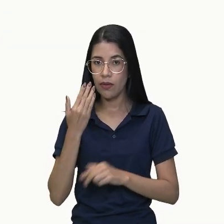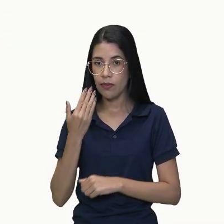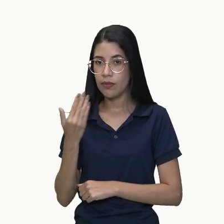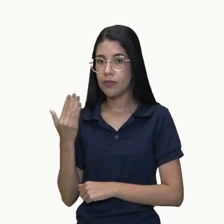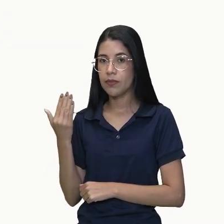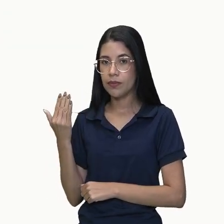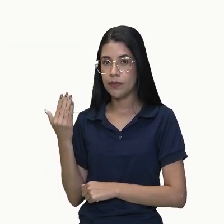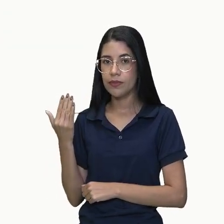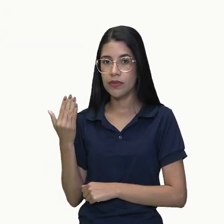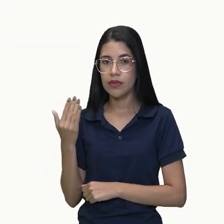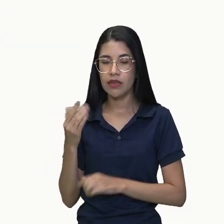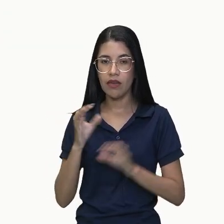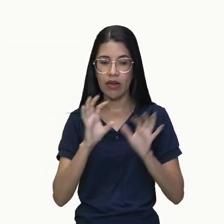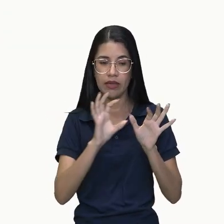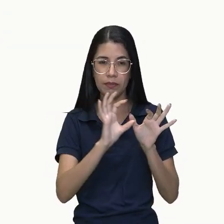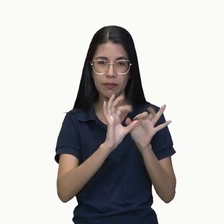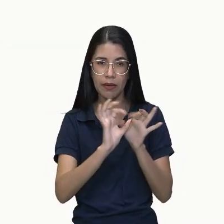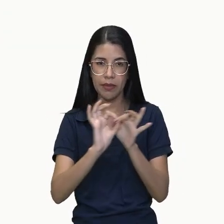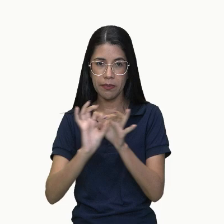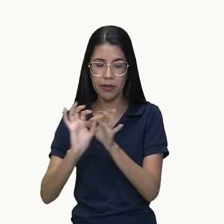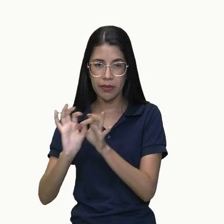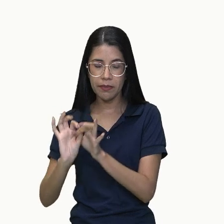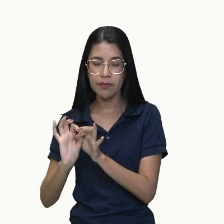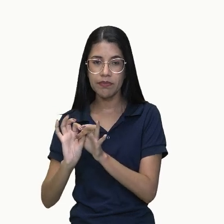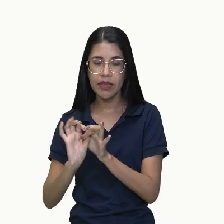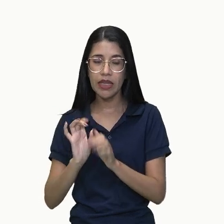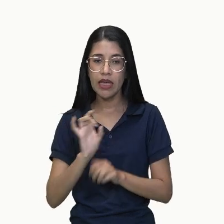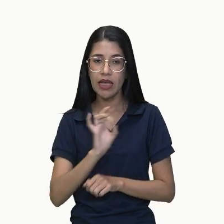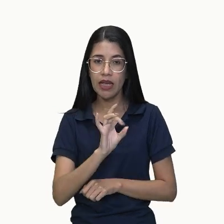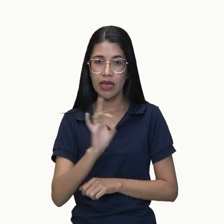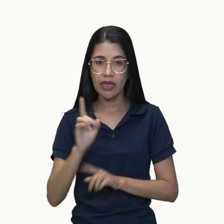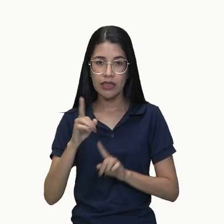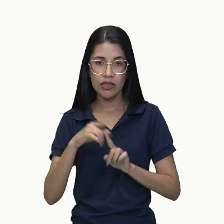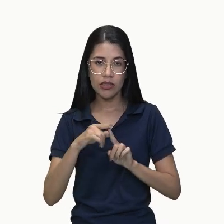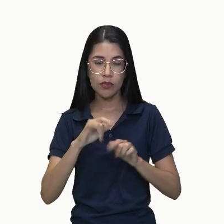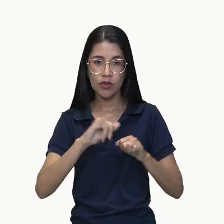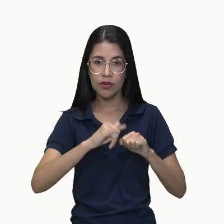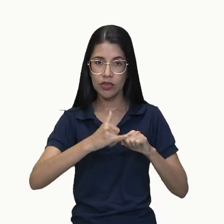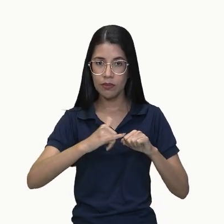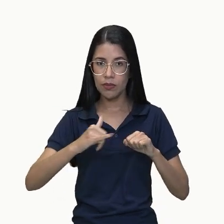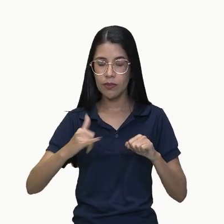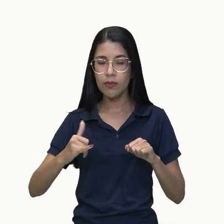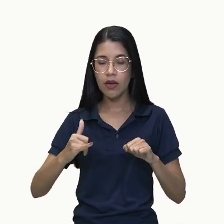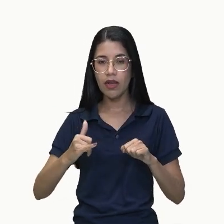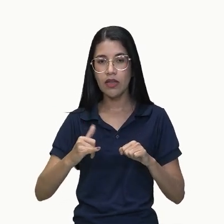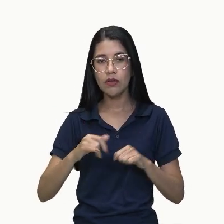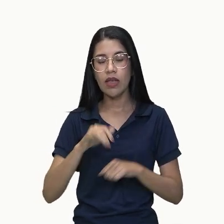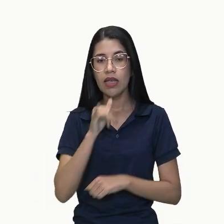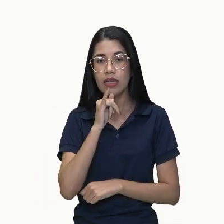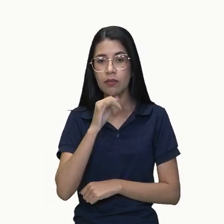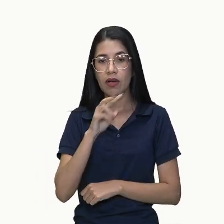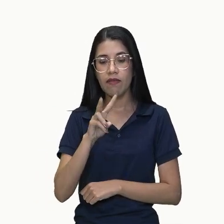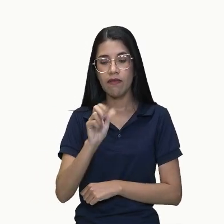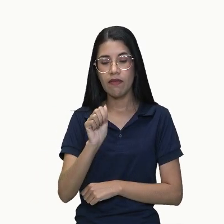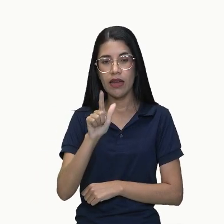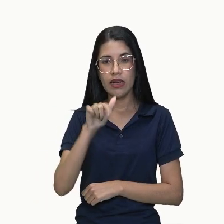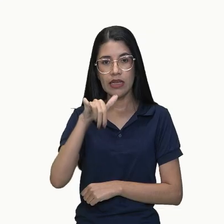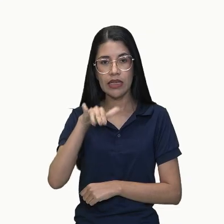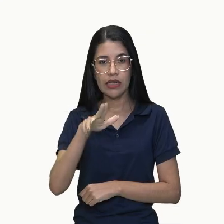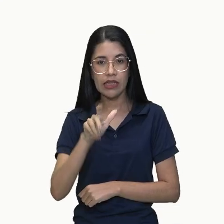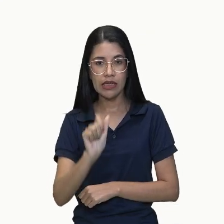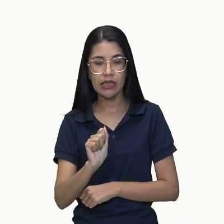vendo, né? Então, cada um aminoácido desse, ó, a valina que a gente acabou de ver, né?